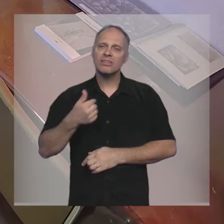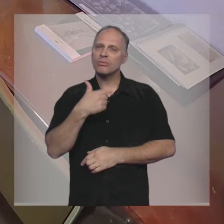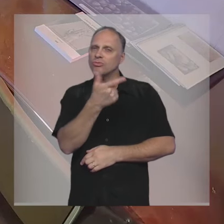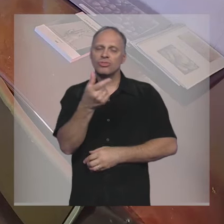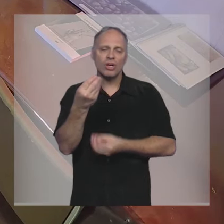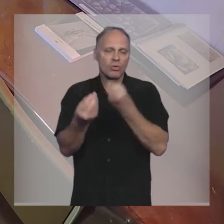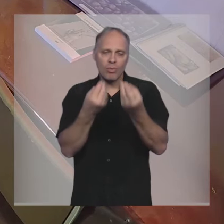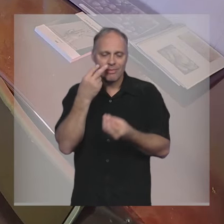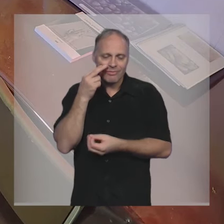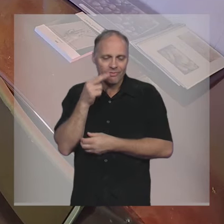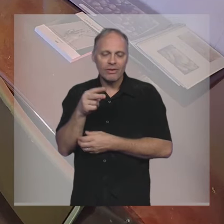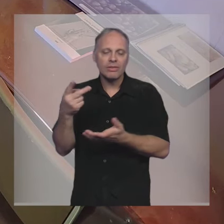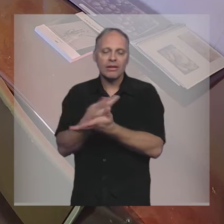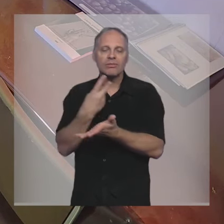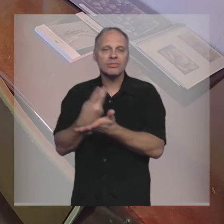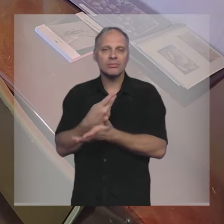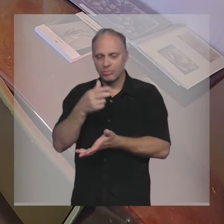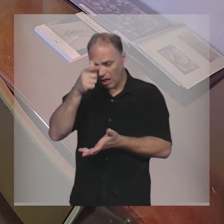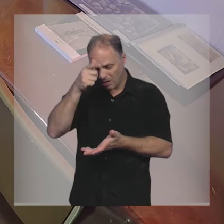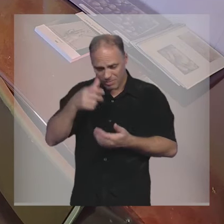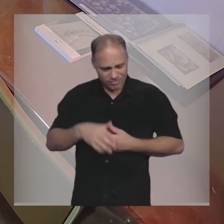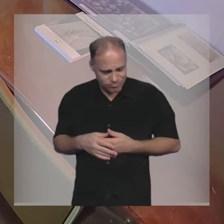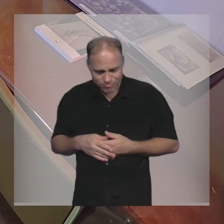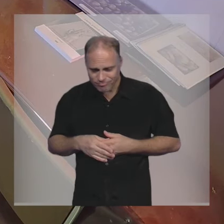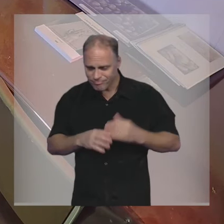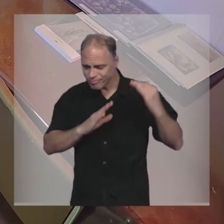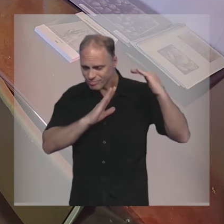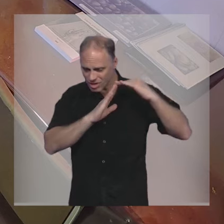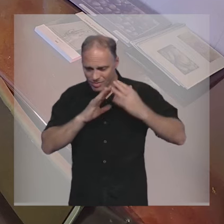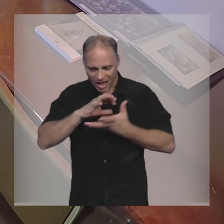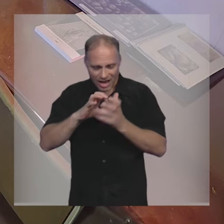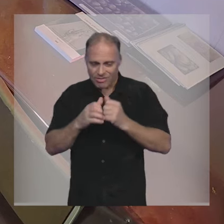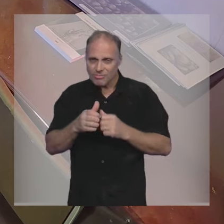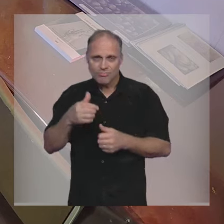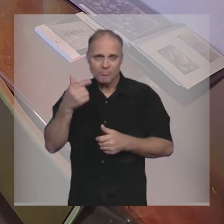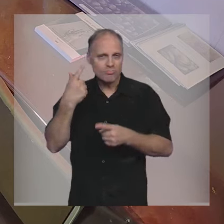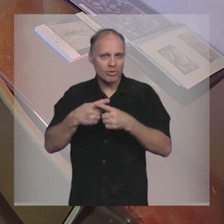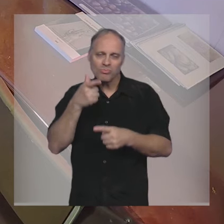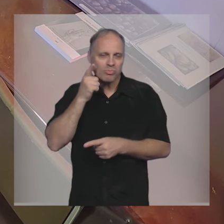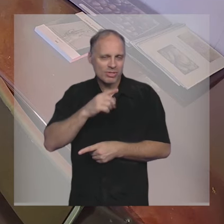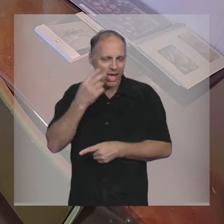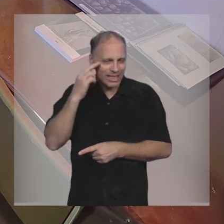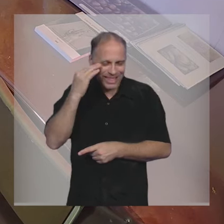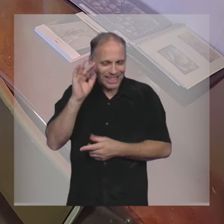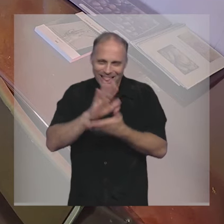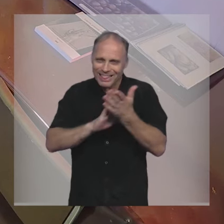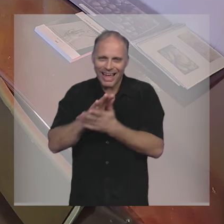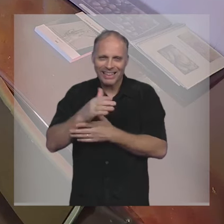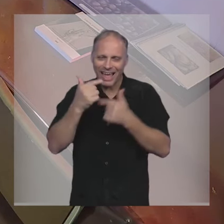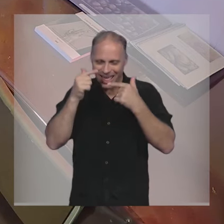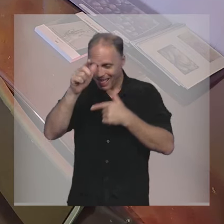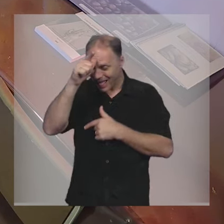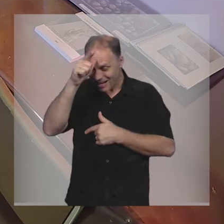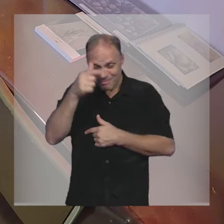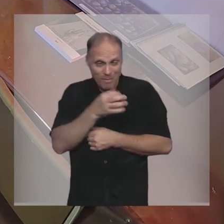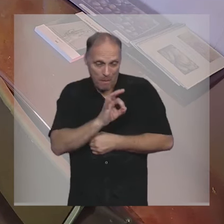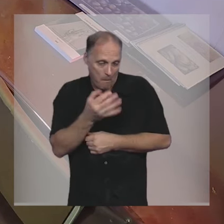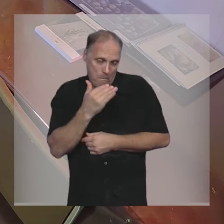eu não tinha como ver o que estava se passando em artes anteriormente. Mas eu levantei